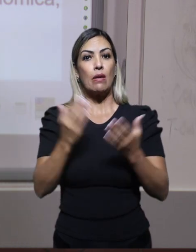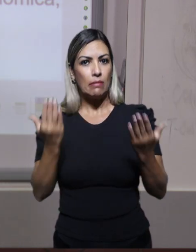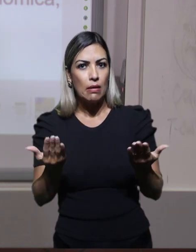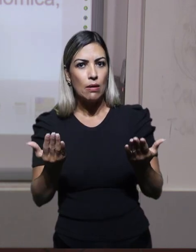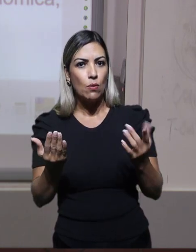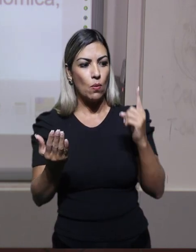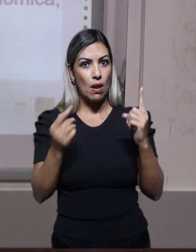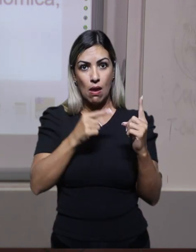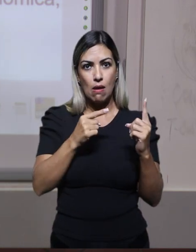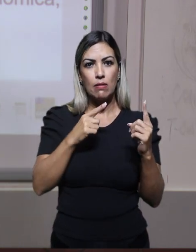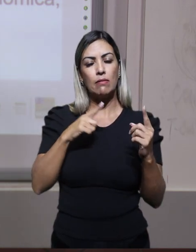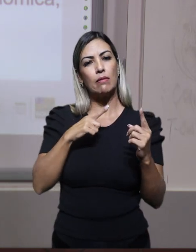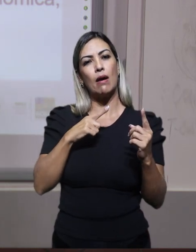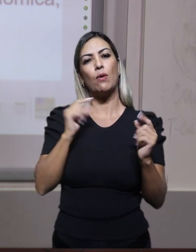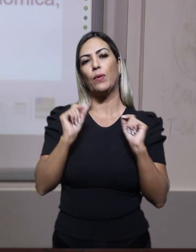está